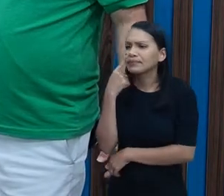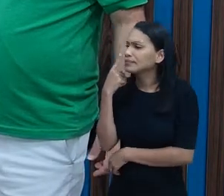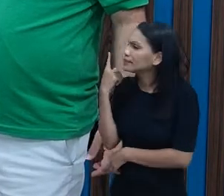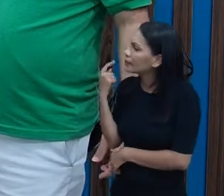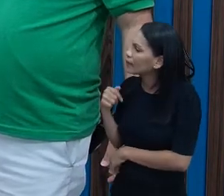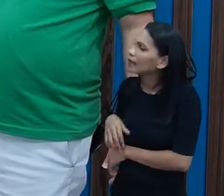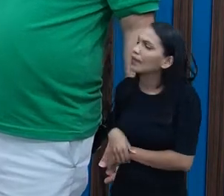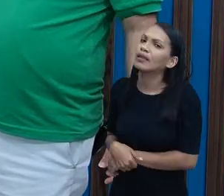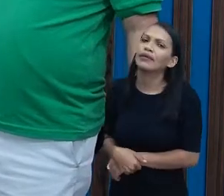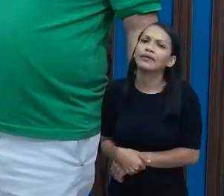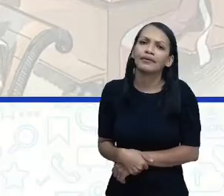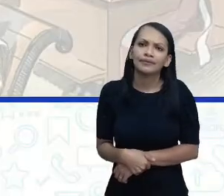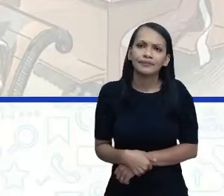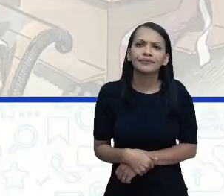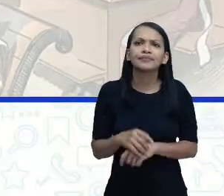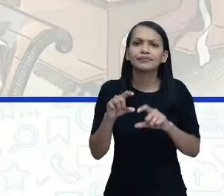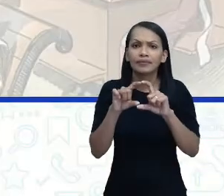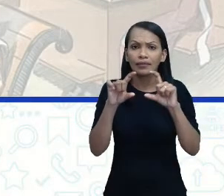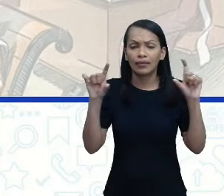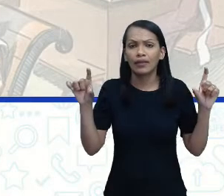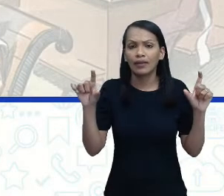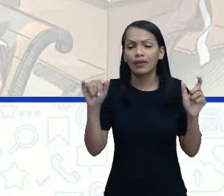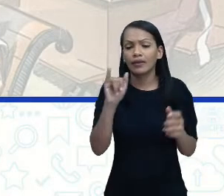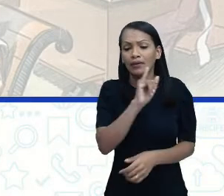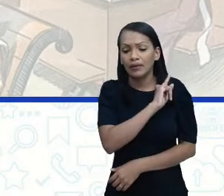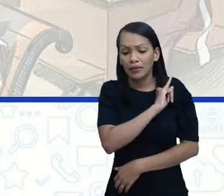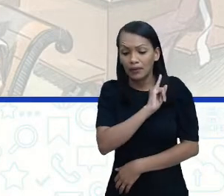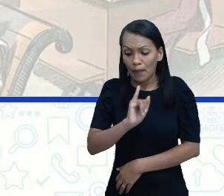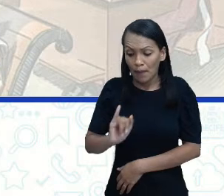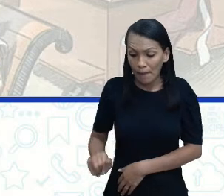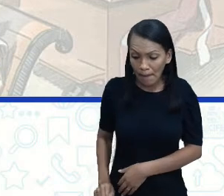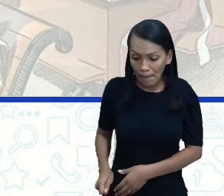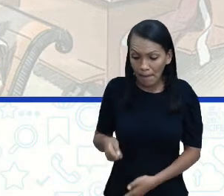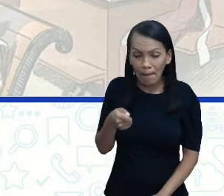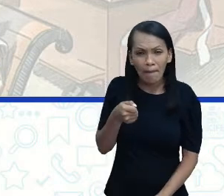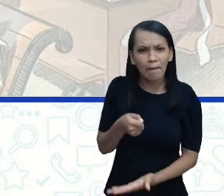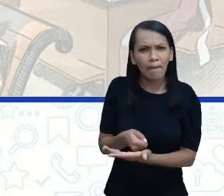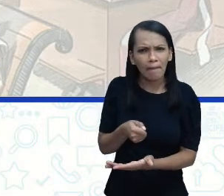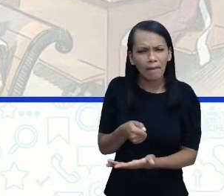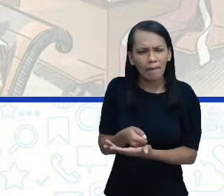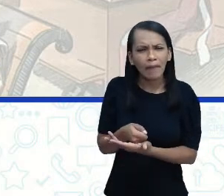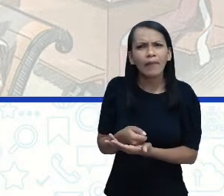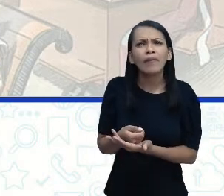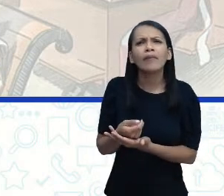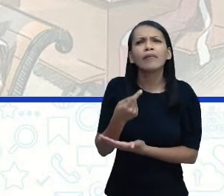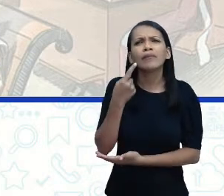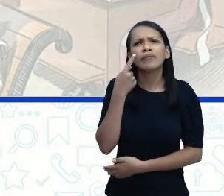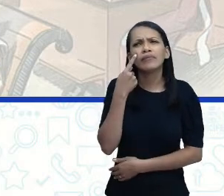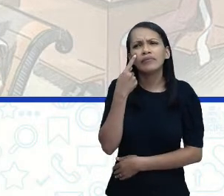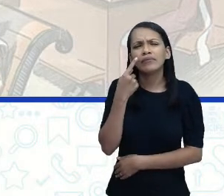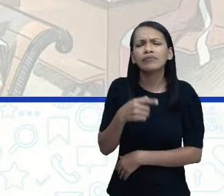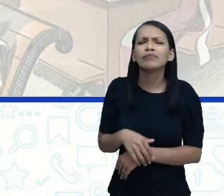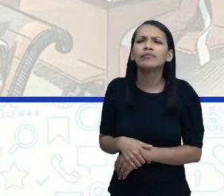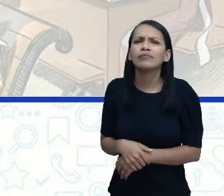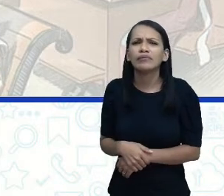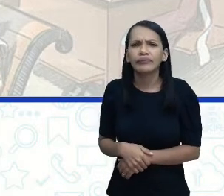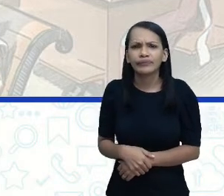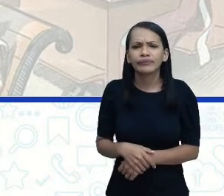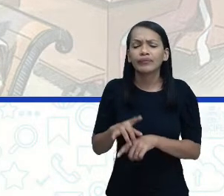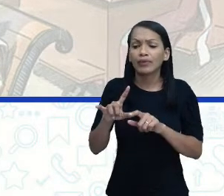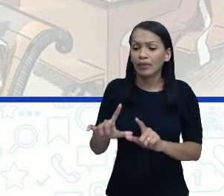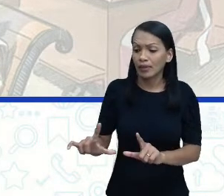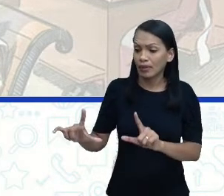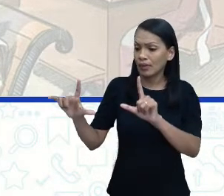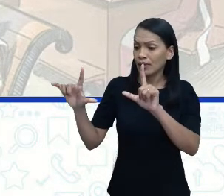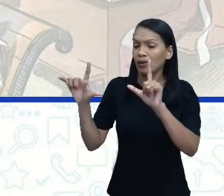lá no topo, né, a gente colocou imperialismo ou neocolonialismo. Aí veja, colocamos aqui um quadro aqui,